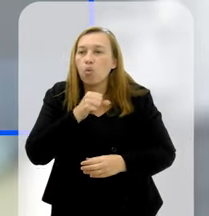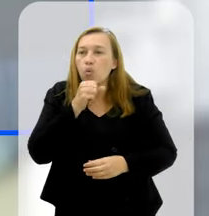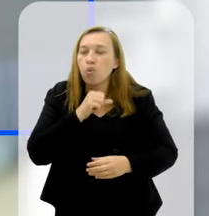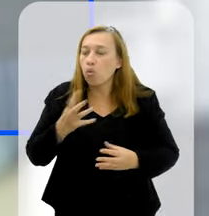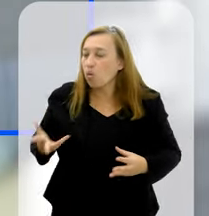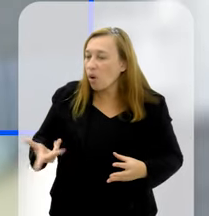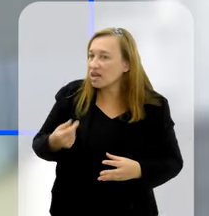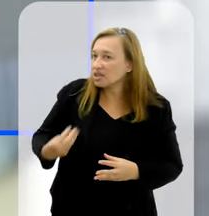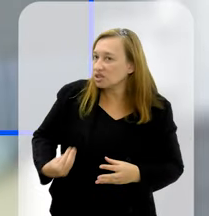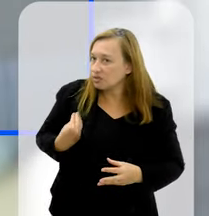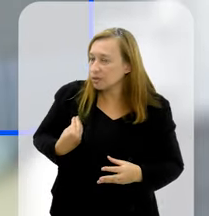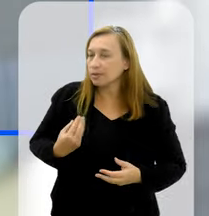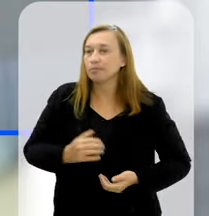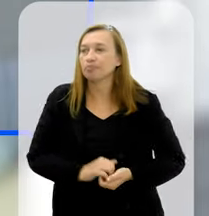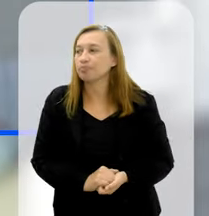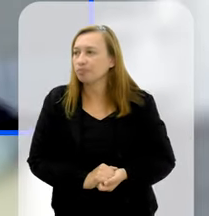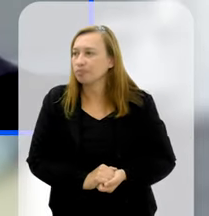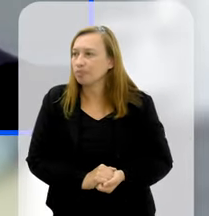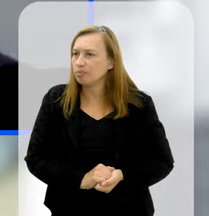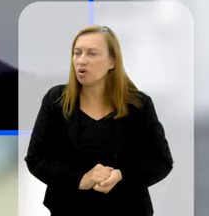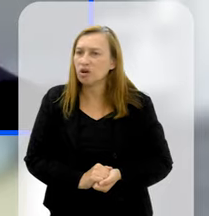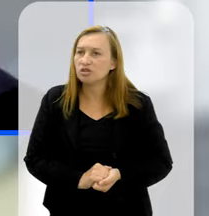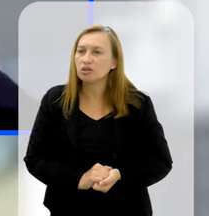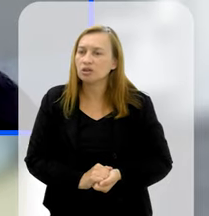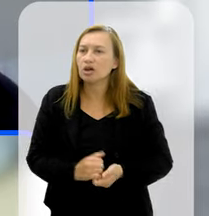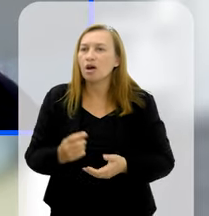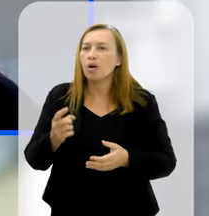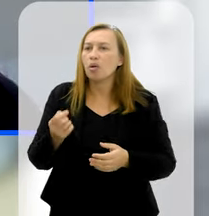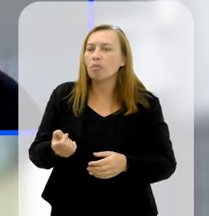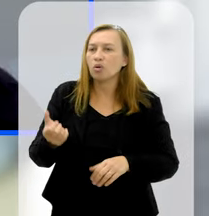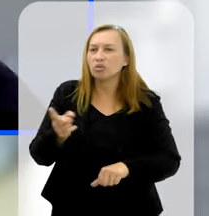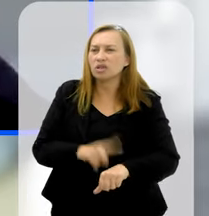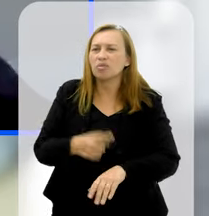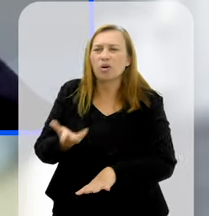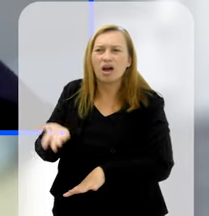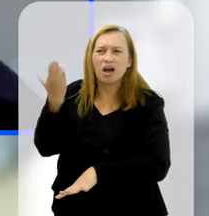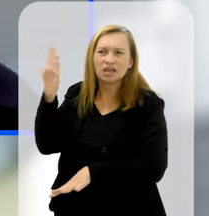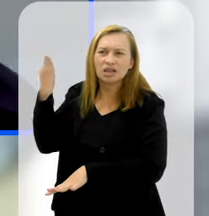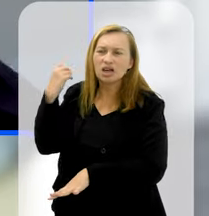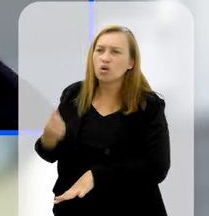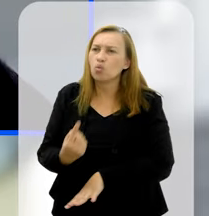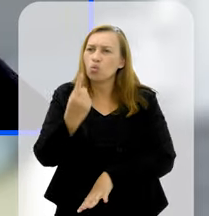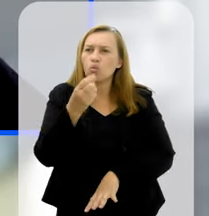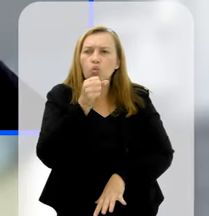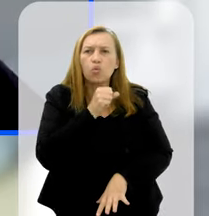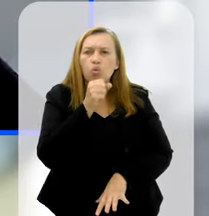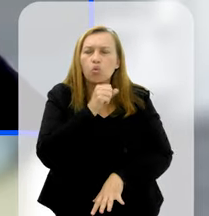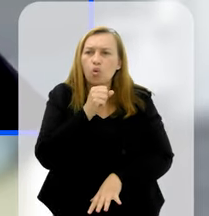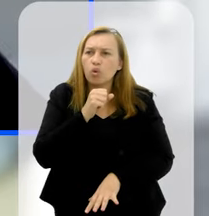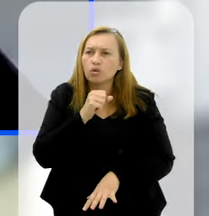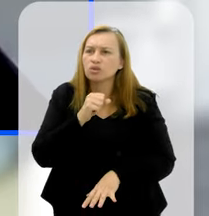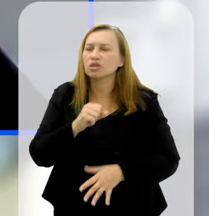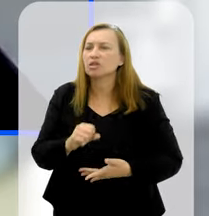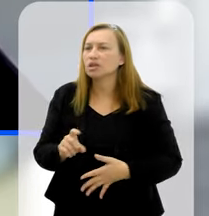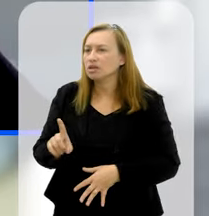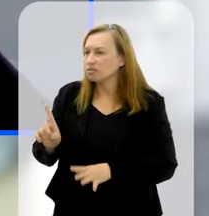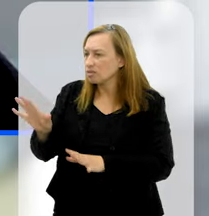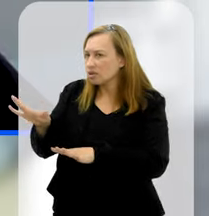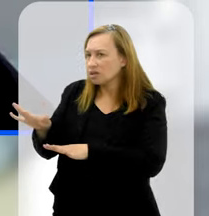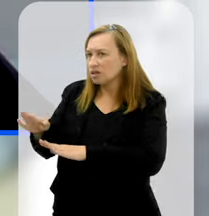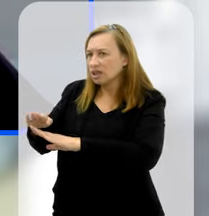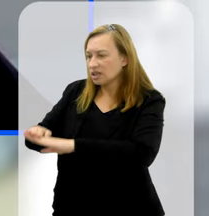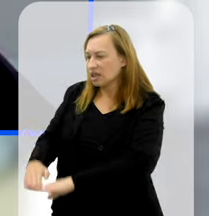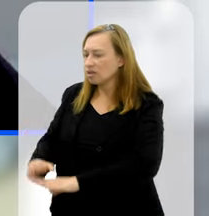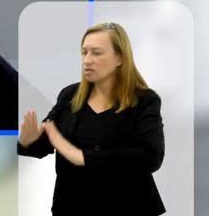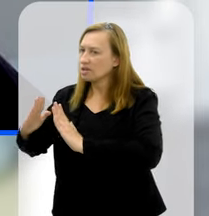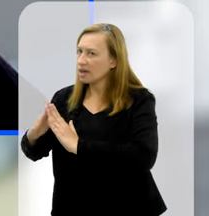idoso qualidade de vida. Até bem pouco tempo atrás, nós pensávamos que um idoso ficaria no seu canto, na